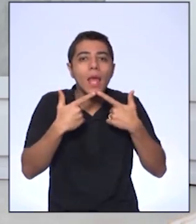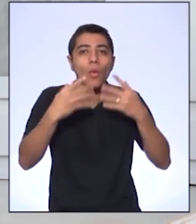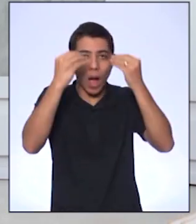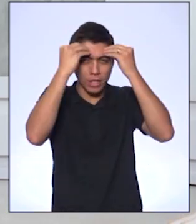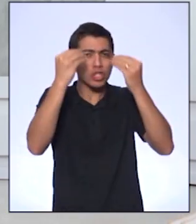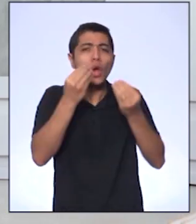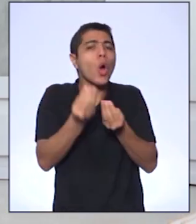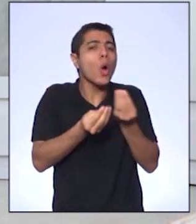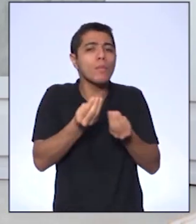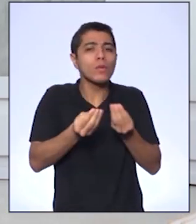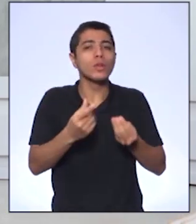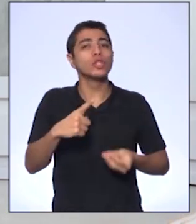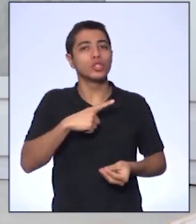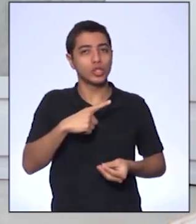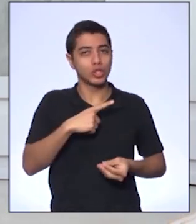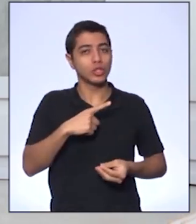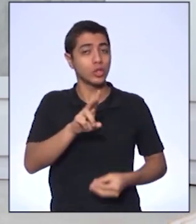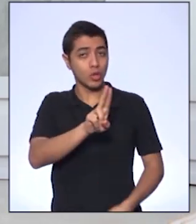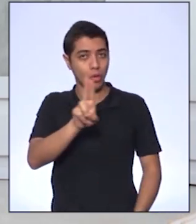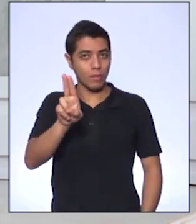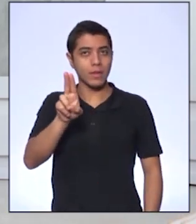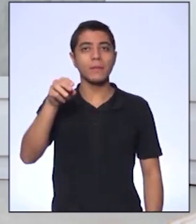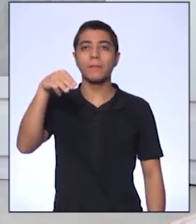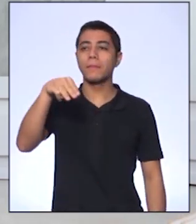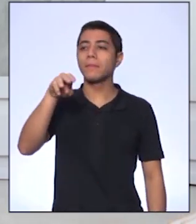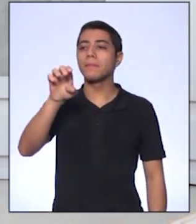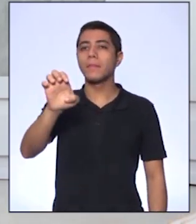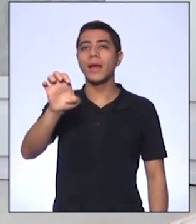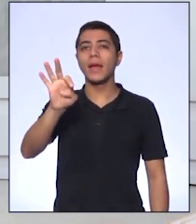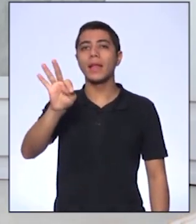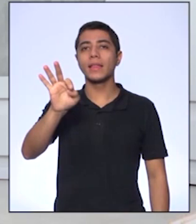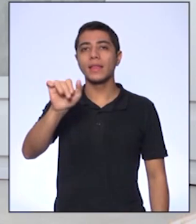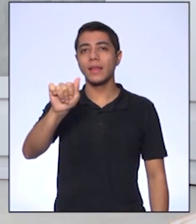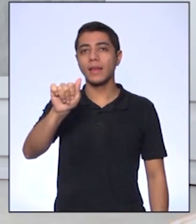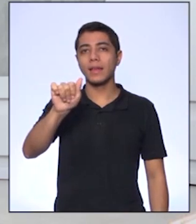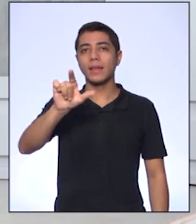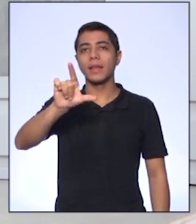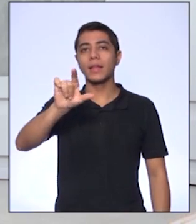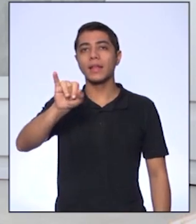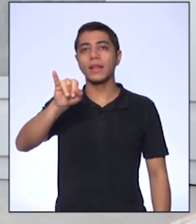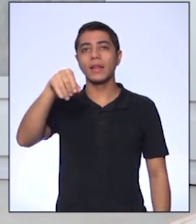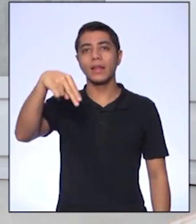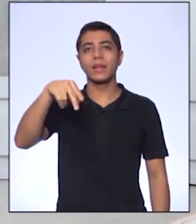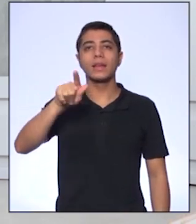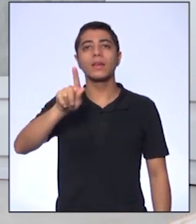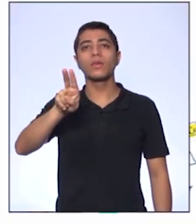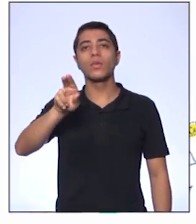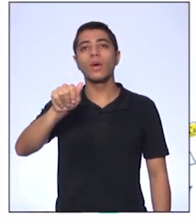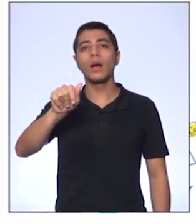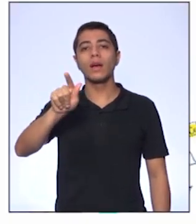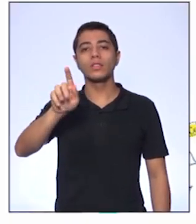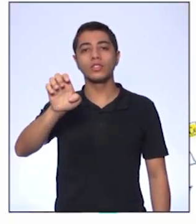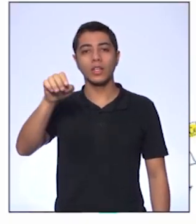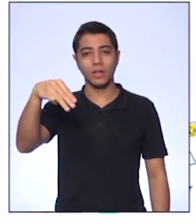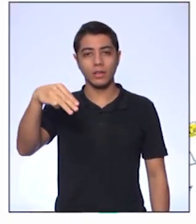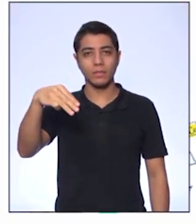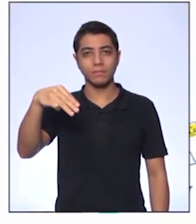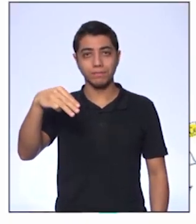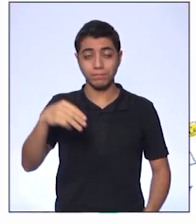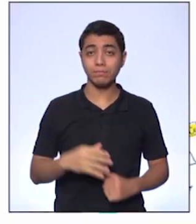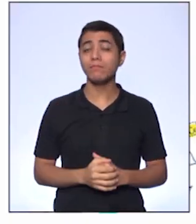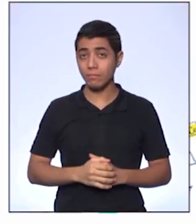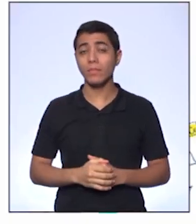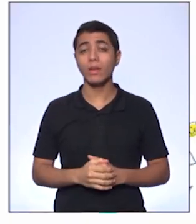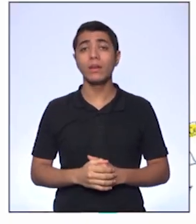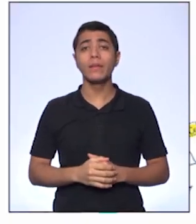tem nome, metalinguagem. E aqui nós estamos olhando para a estrela do processo.